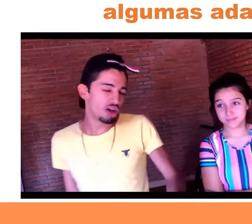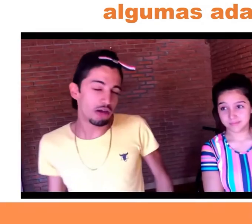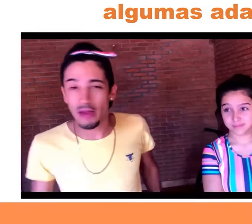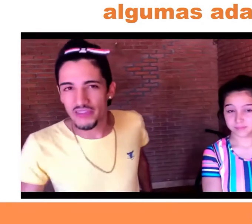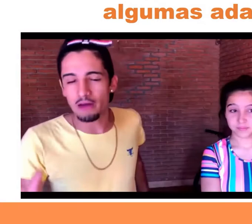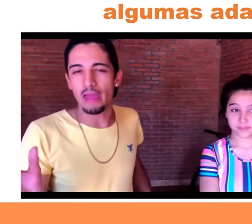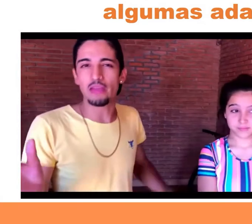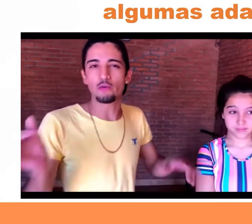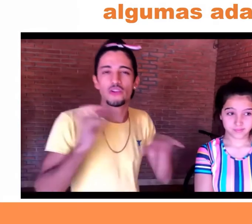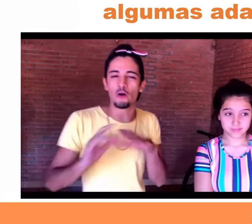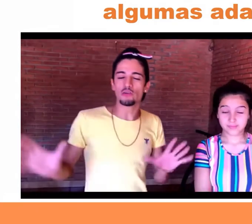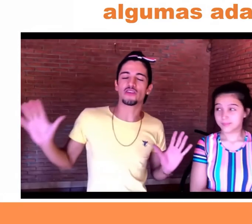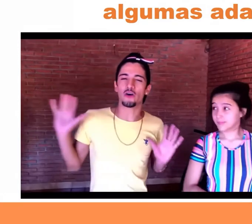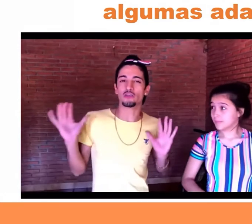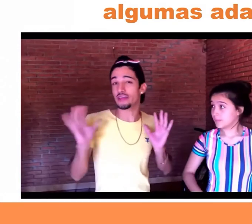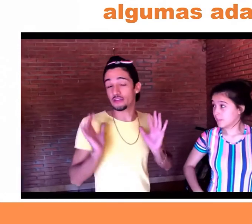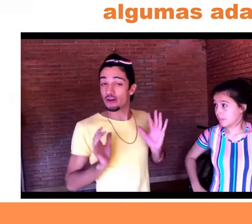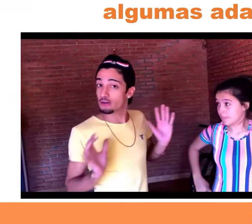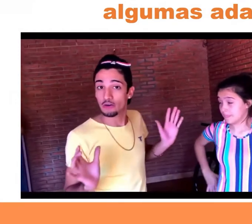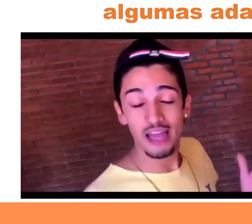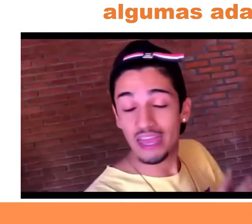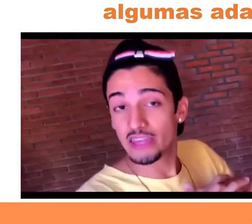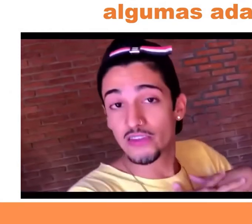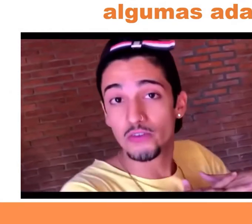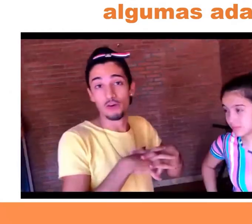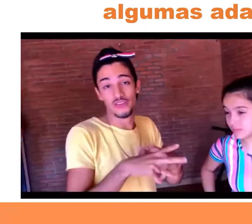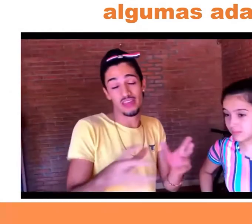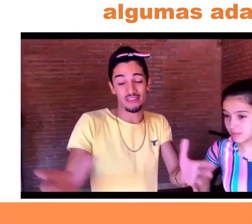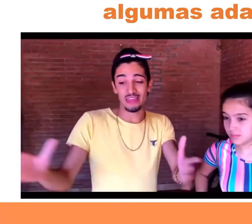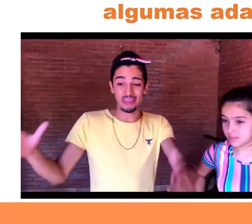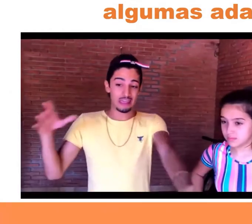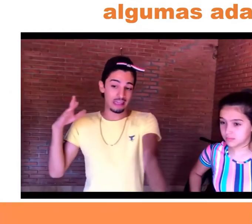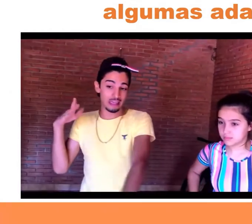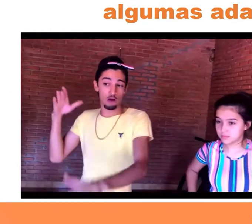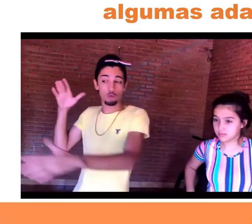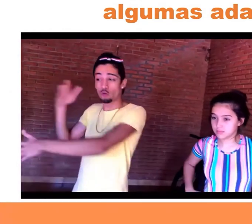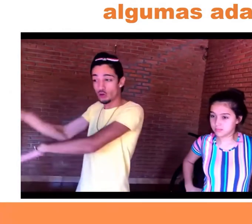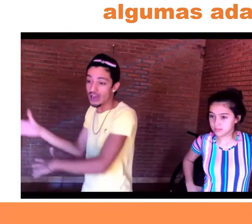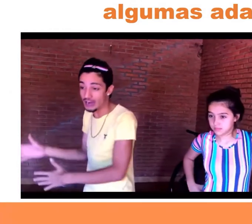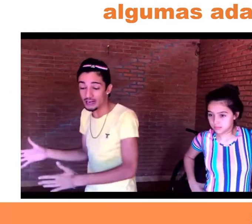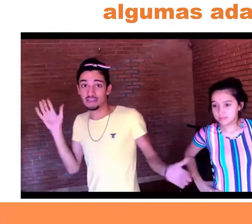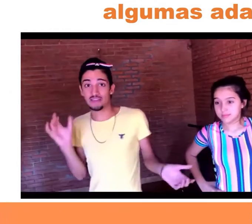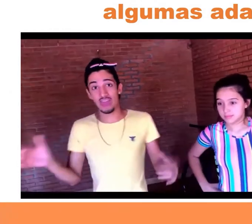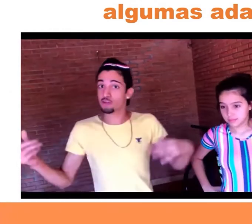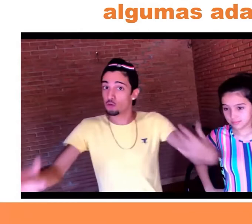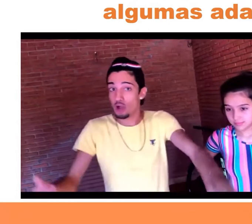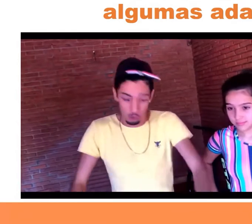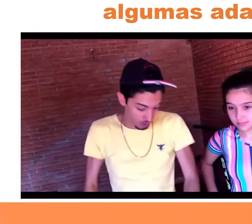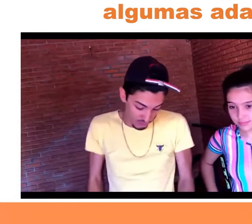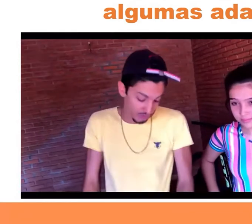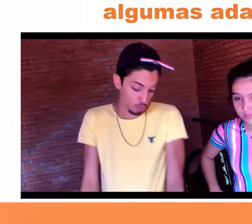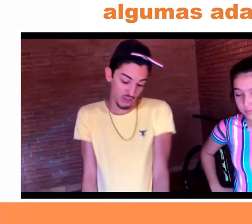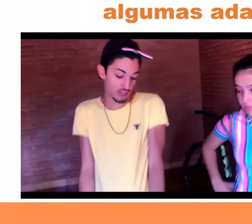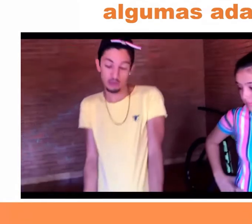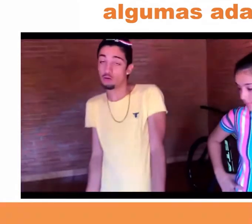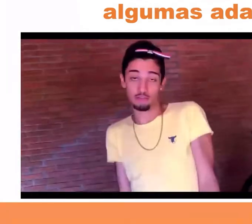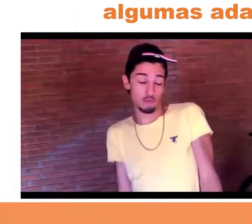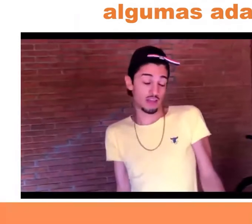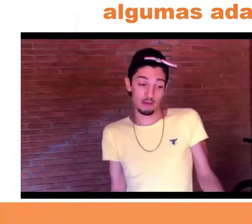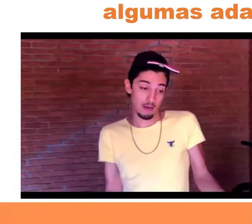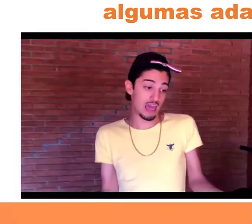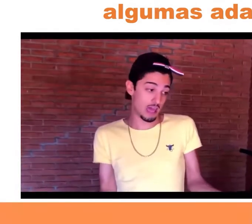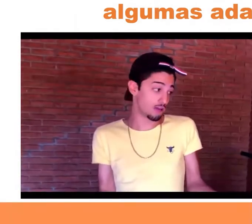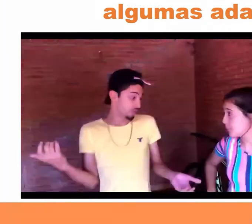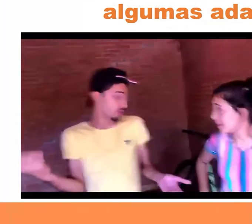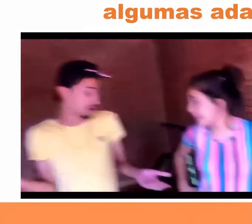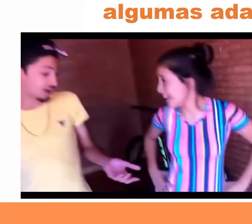É verdade. Hoje é basicamente um esconde-esconde da sua cor. É isso. Você tem que ir a algum lugar que tem a sua cor que você tá usando.